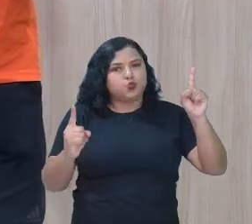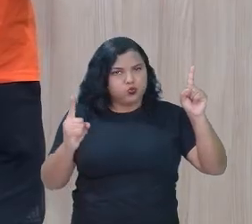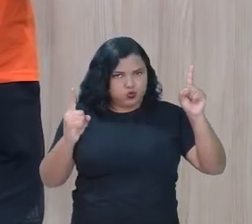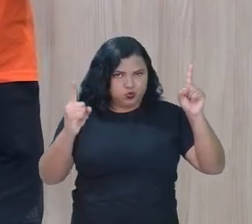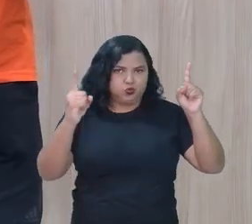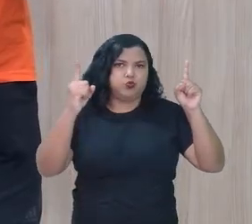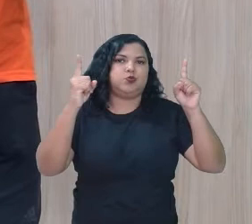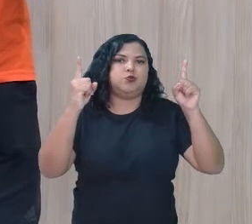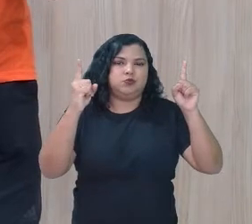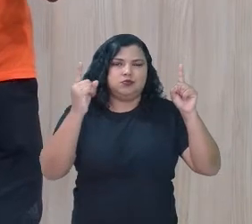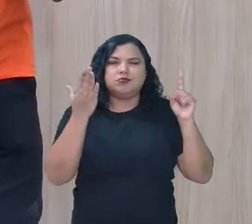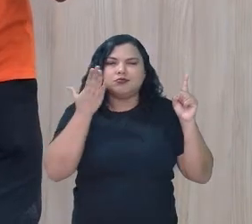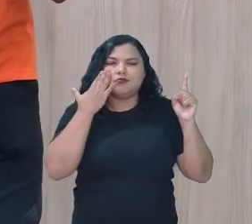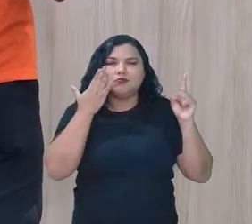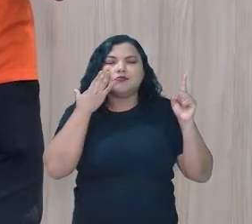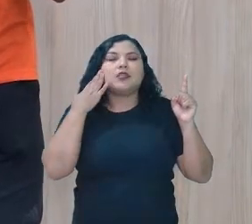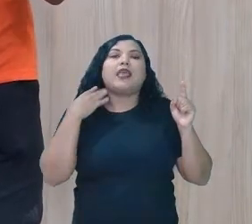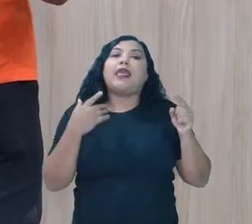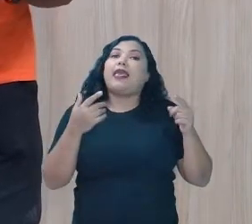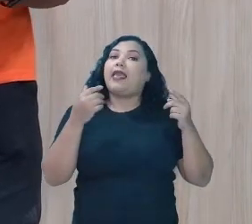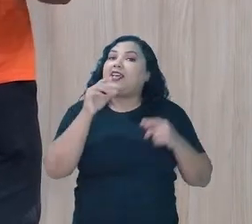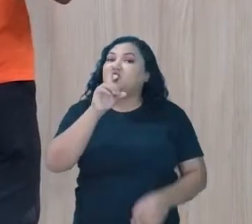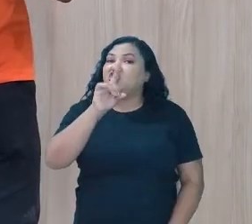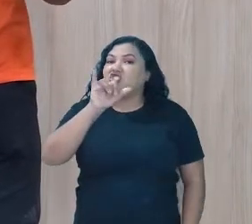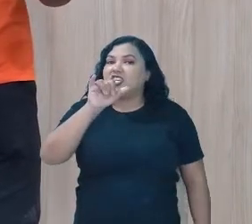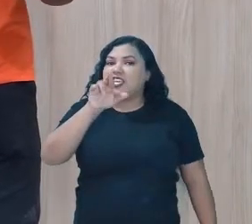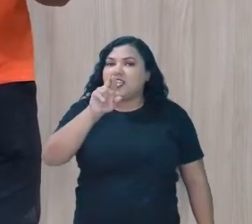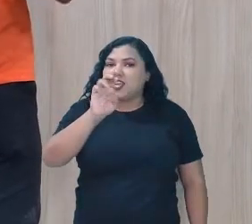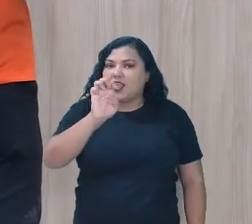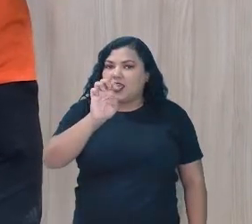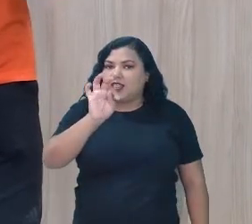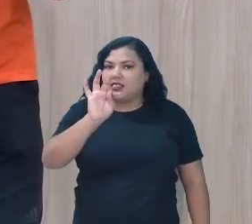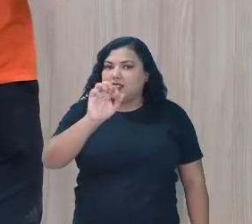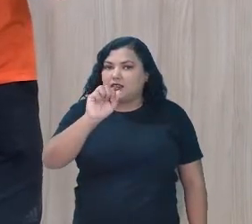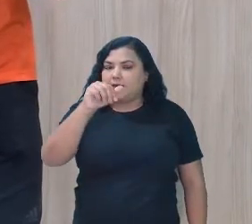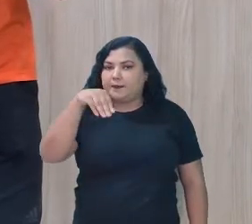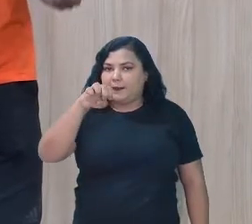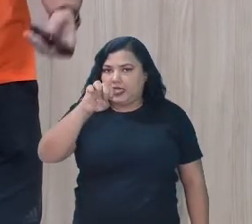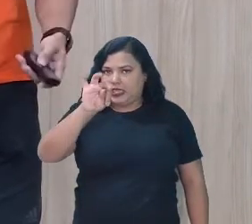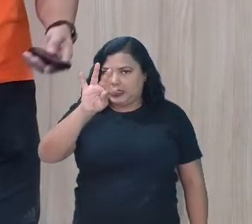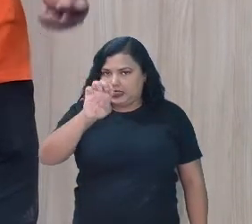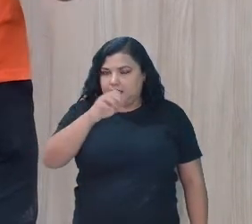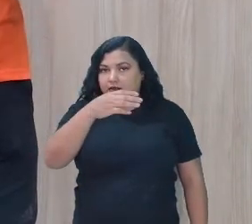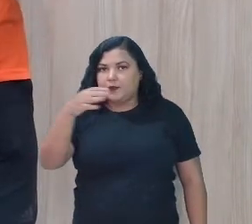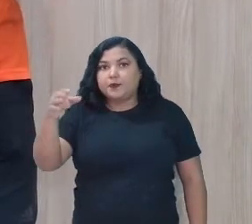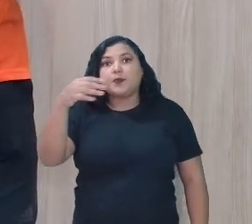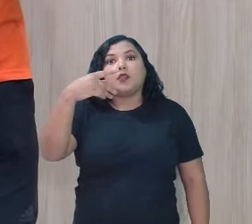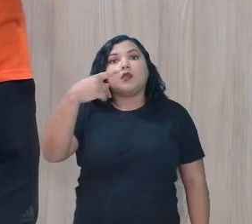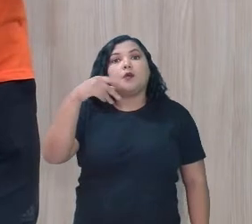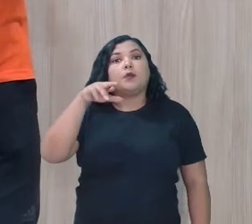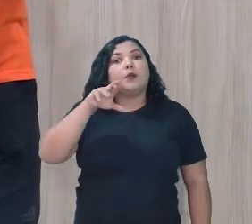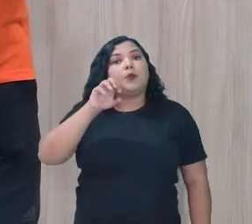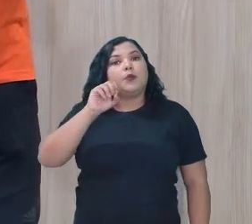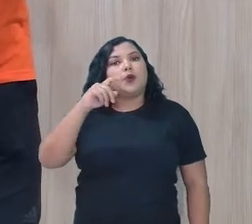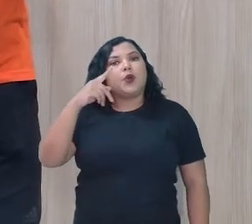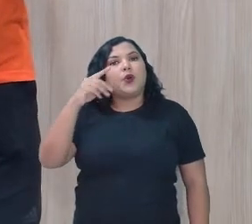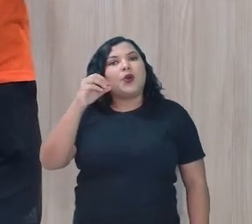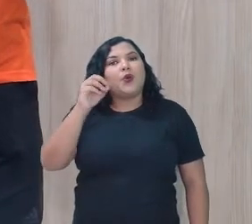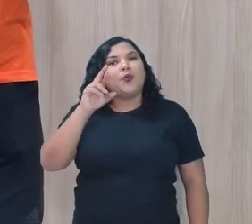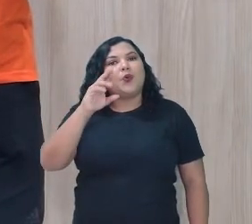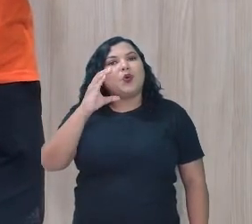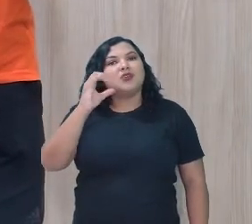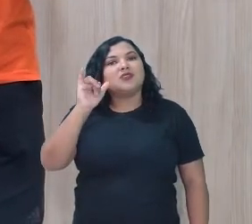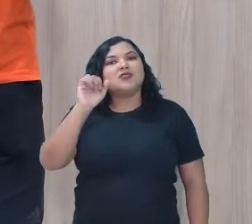a distância, certo? São 2 grandezas diretamente proporcionais. Então, eu aumento o tempo